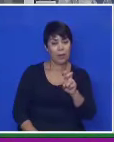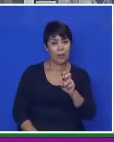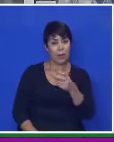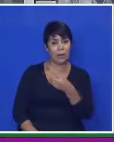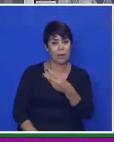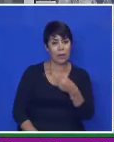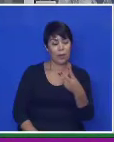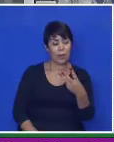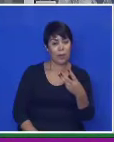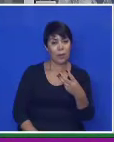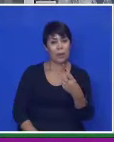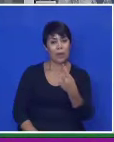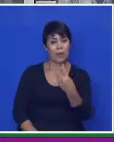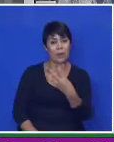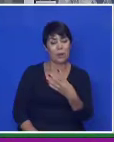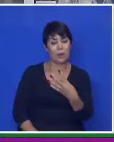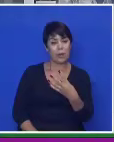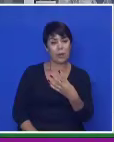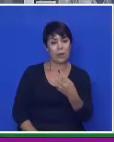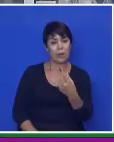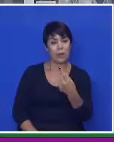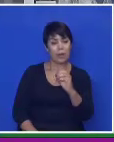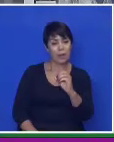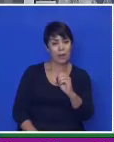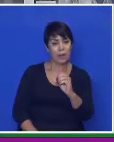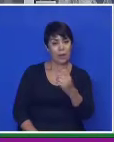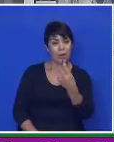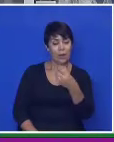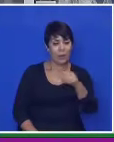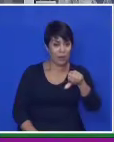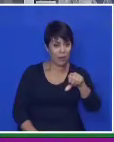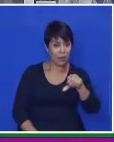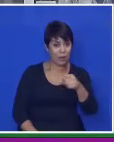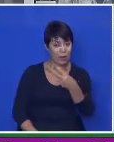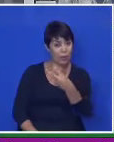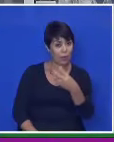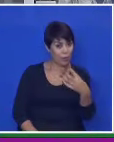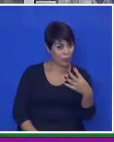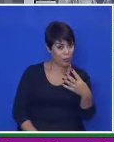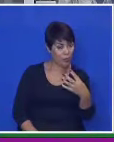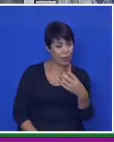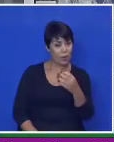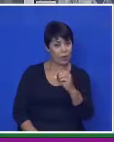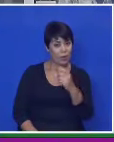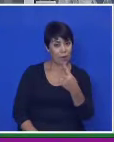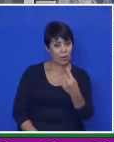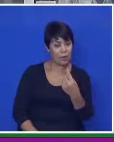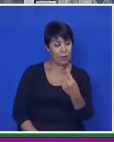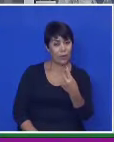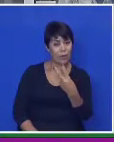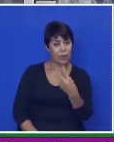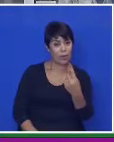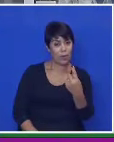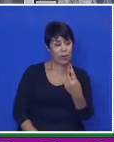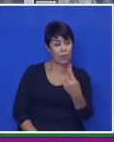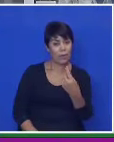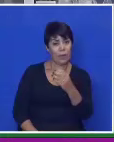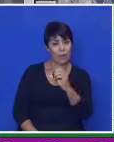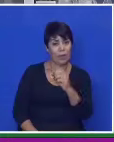15, 23, 14, 10, 19, 24, 01,